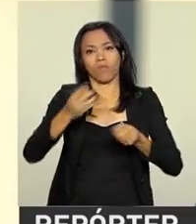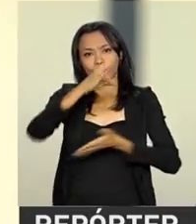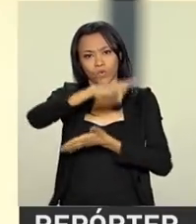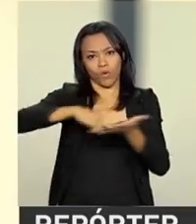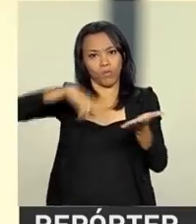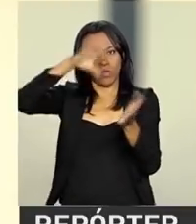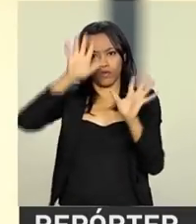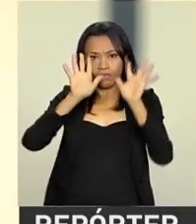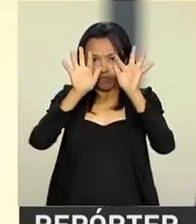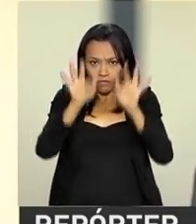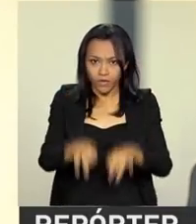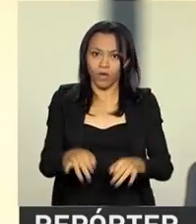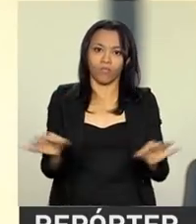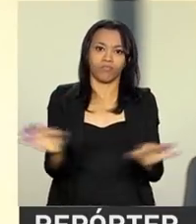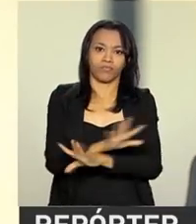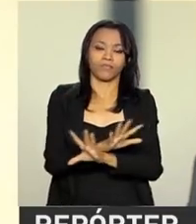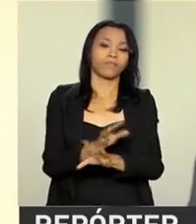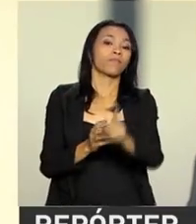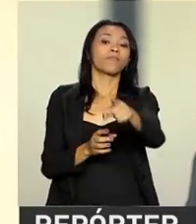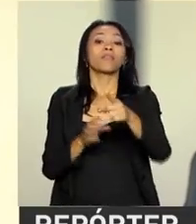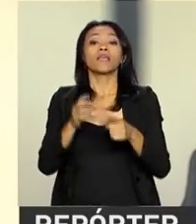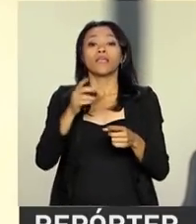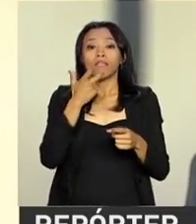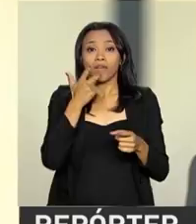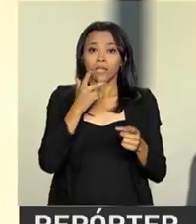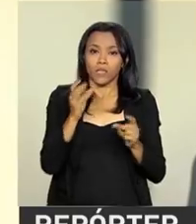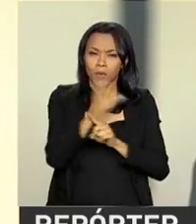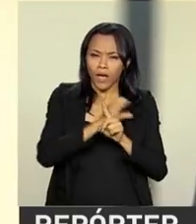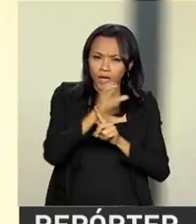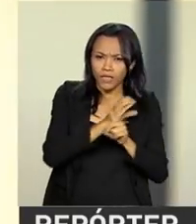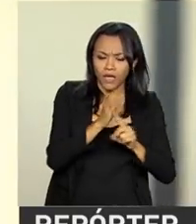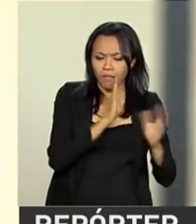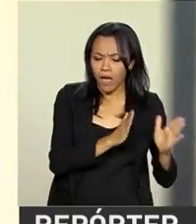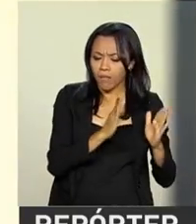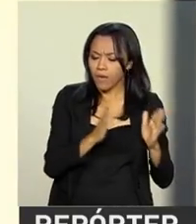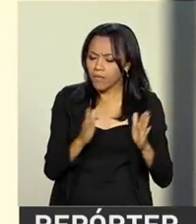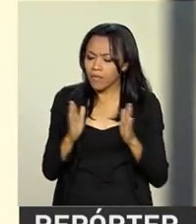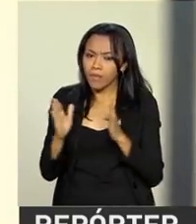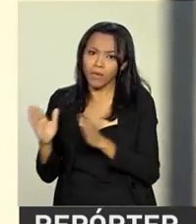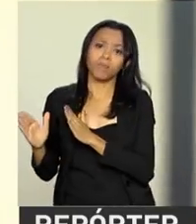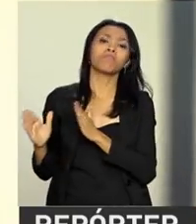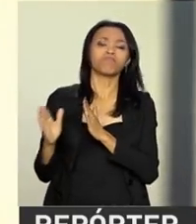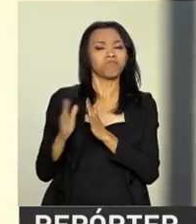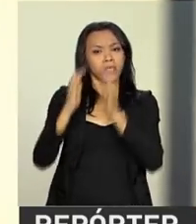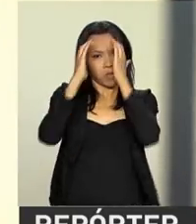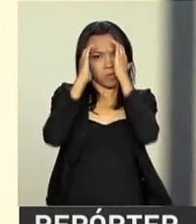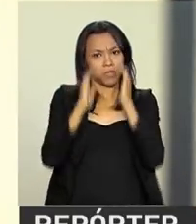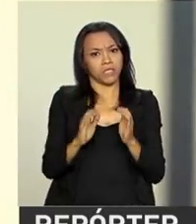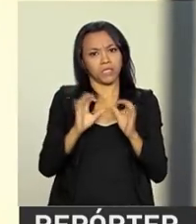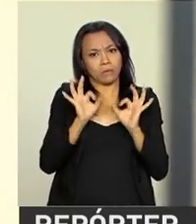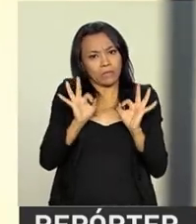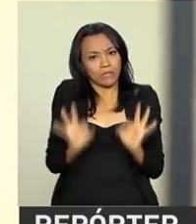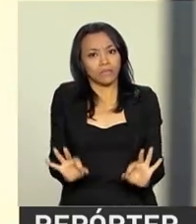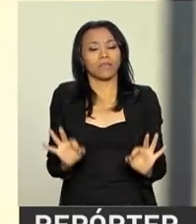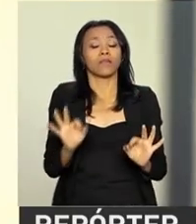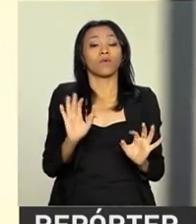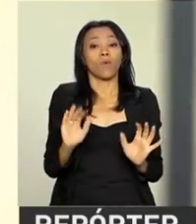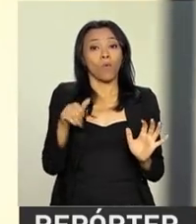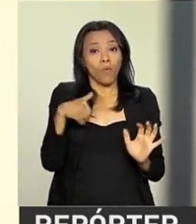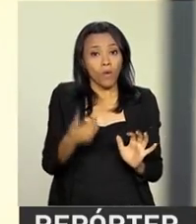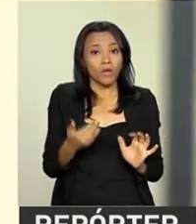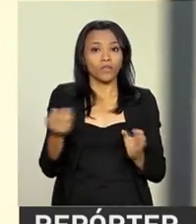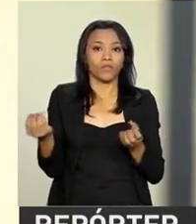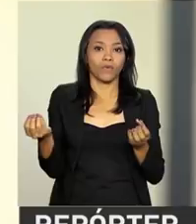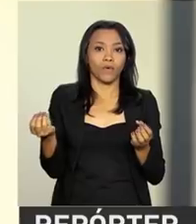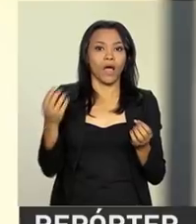está absolutamente em dia aquilo que foi planejado há muito tempo tem sido cumprido é quando foi entregue à